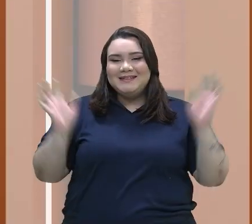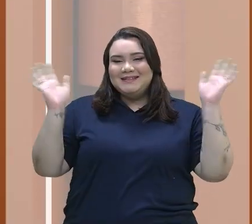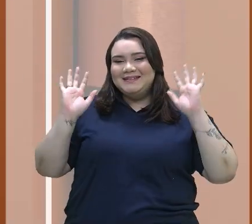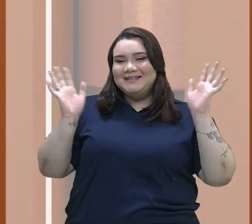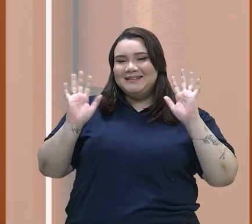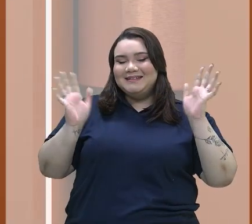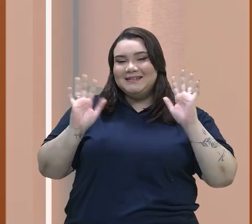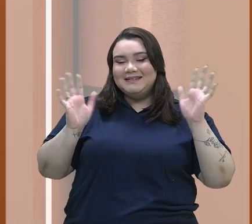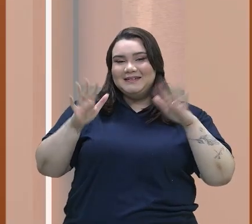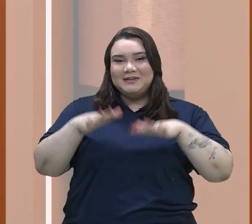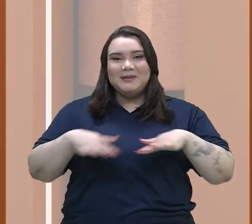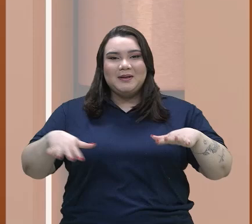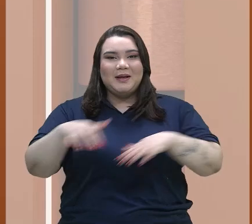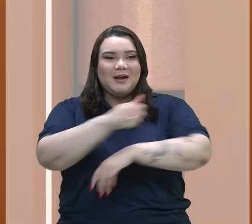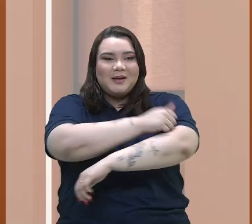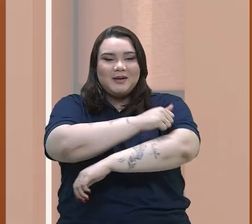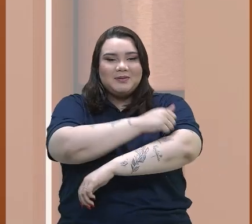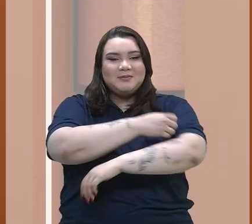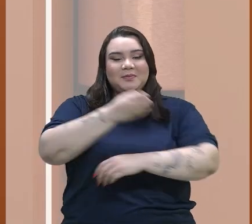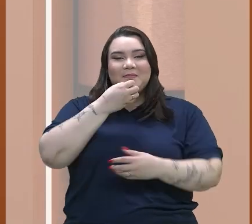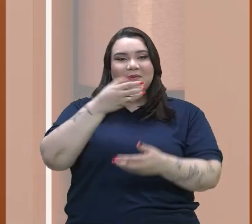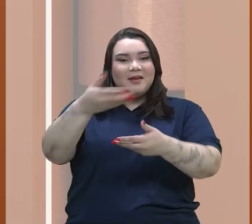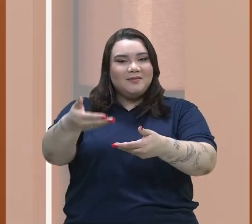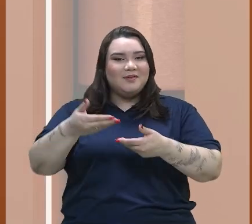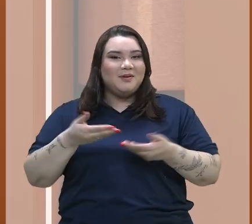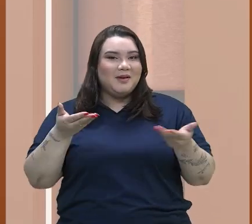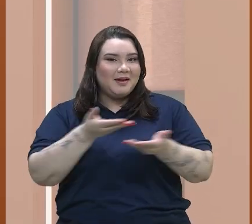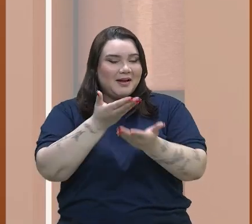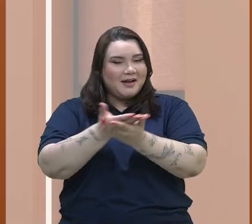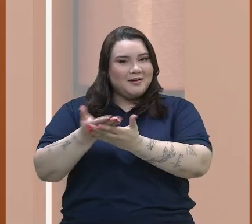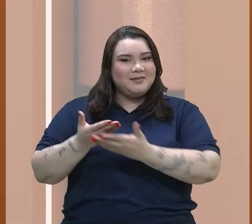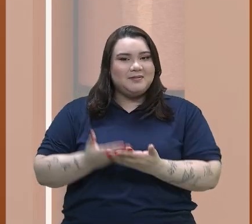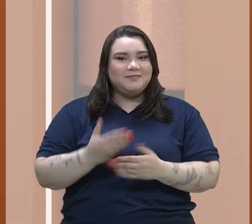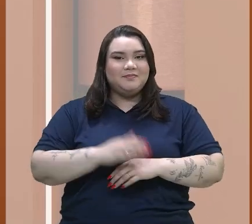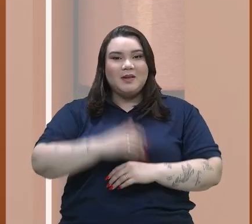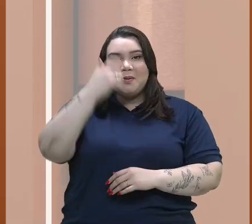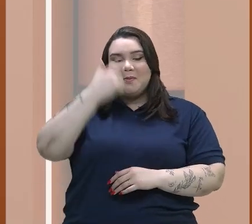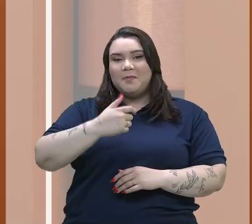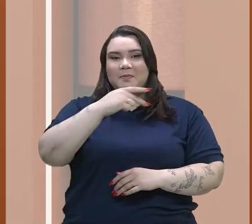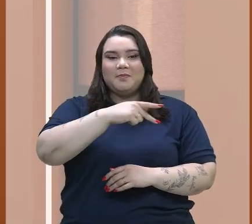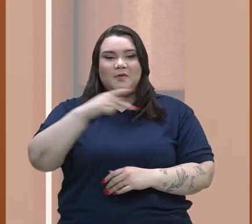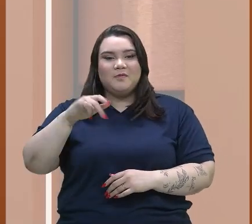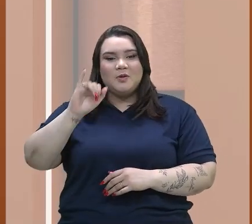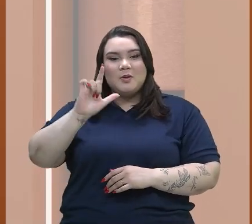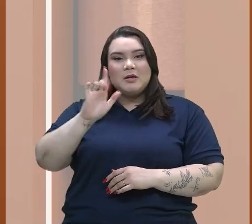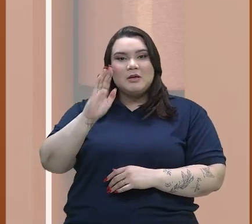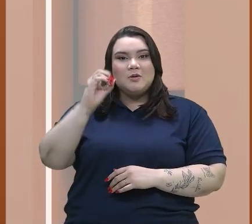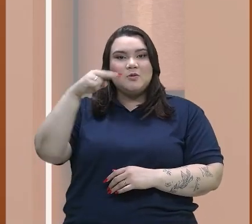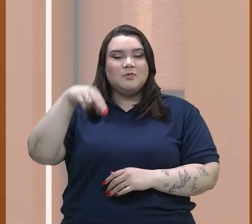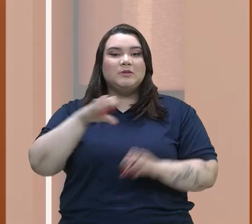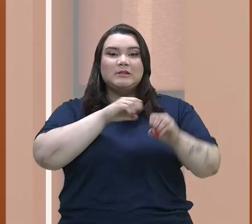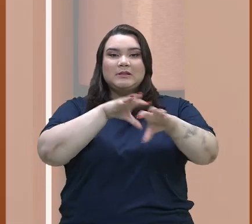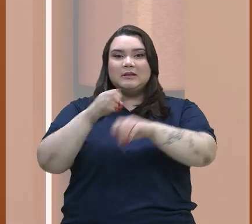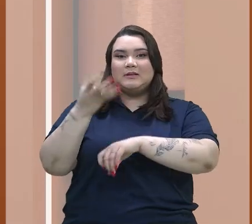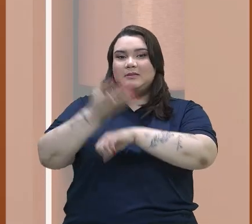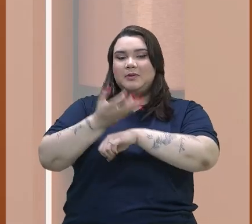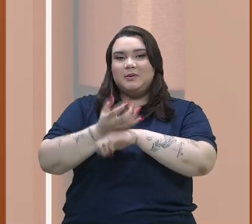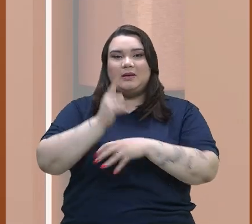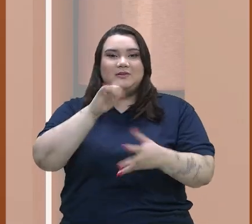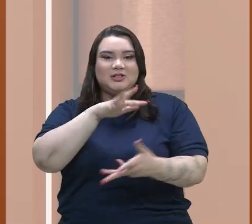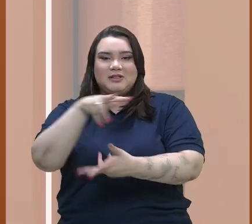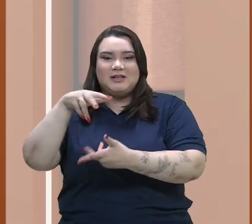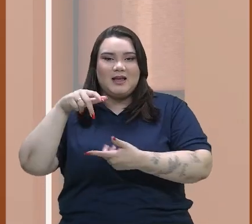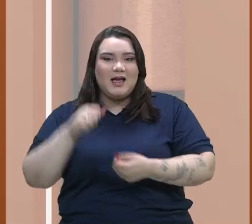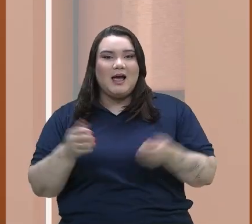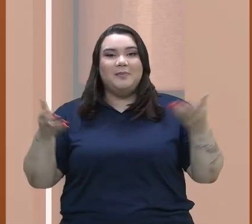Olá, alunos da EJA Nona Etapa, sejam muito bem-vindos às nossas aulas de Geografia. Eu sou o professor Ilbson do Nascimento, do componente de Geografia, e eu